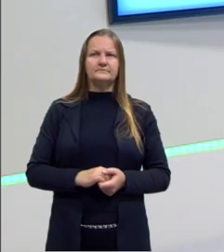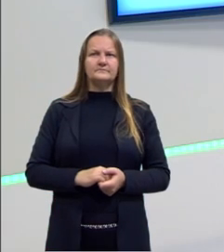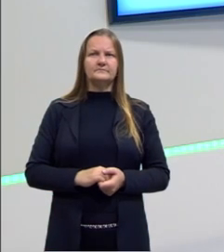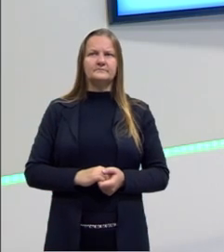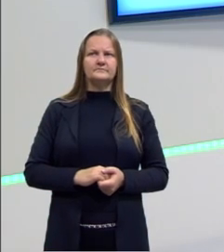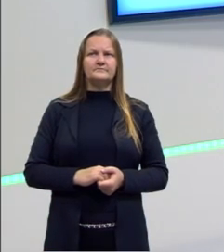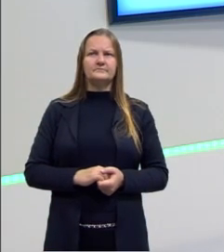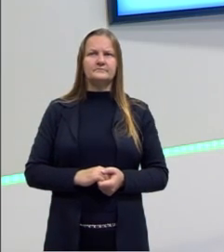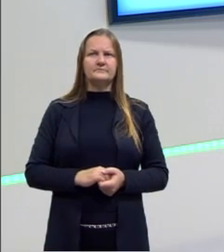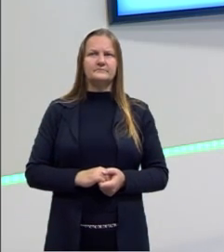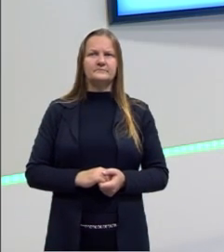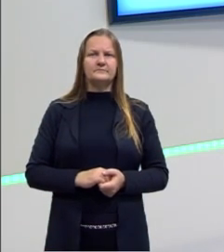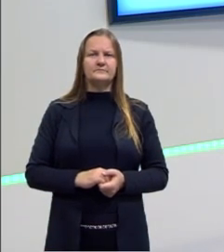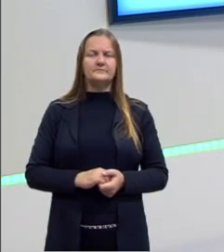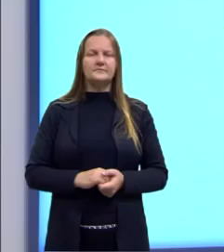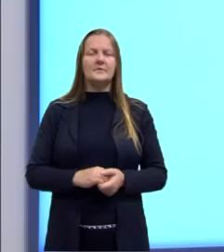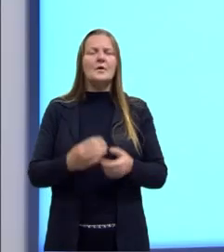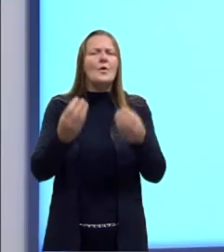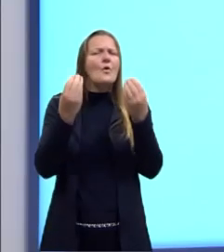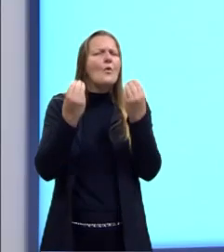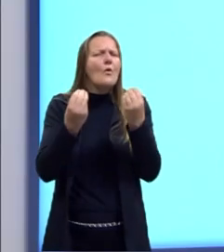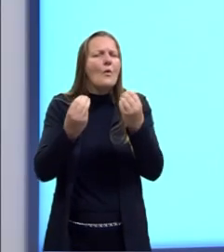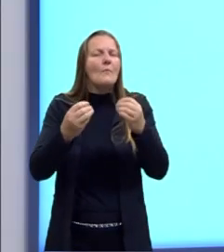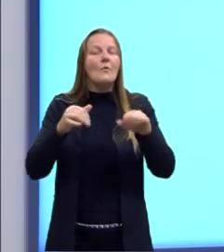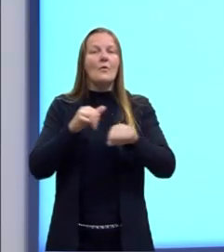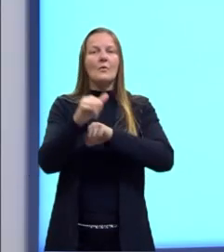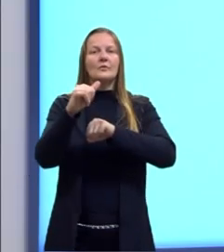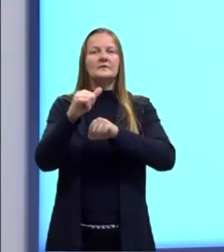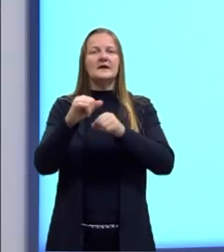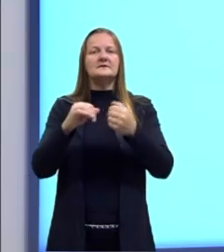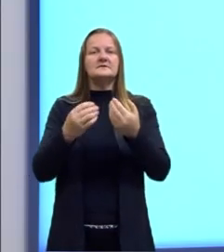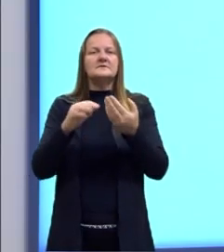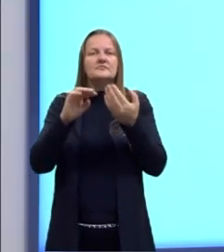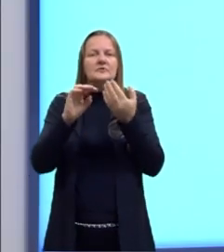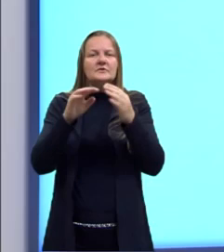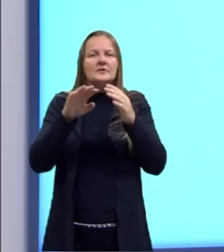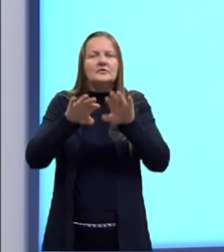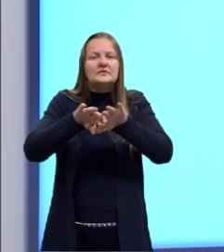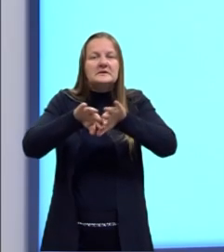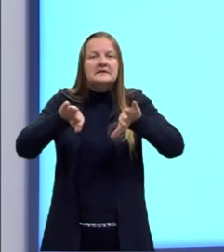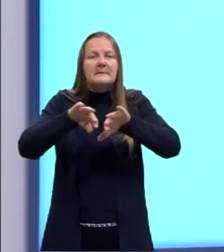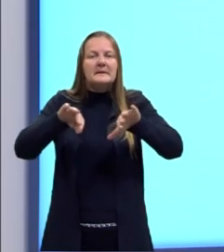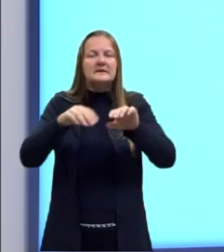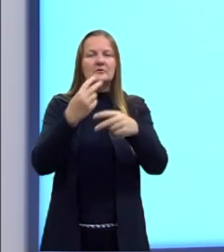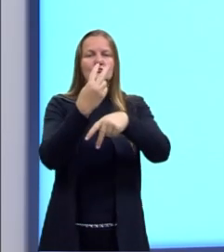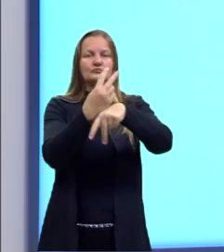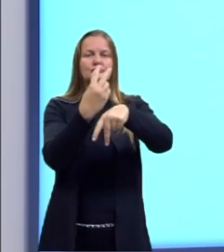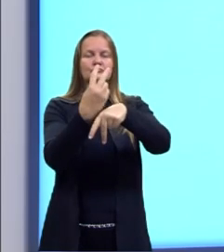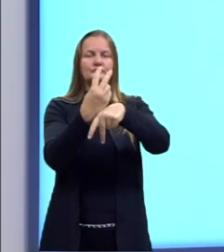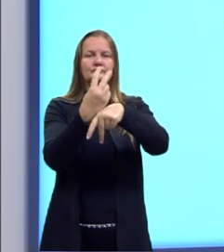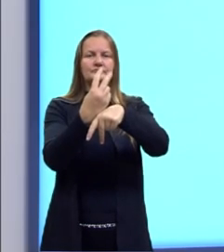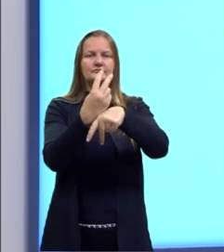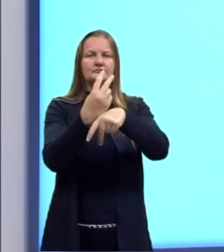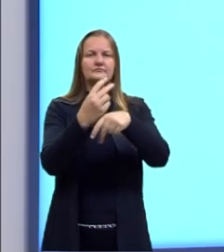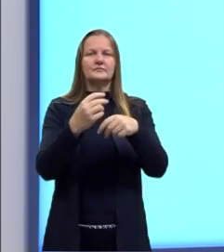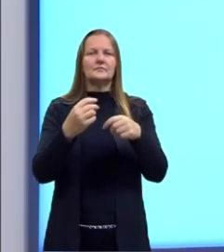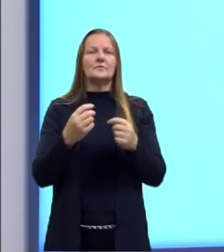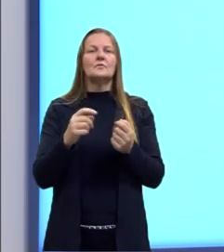lá e como é que ocorre então a segregação dos cromossomos sexuais